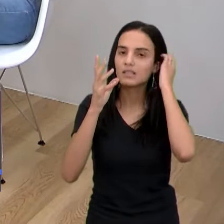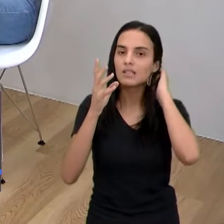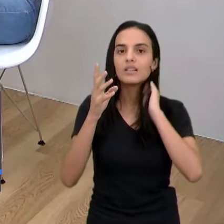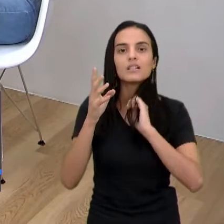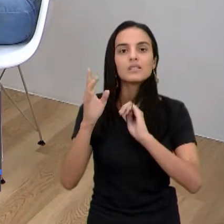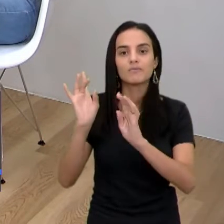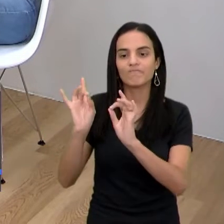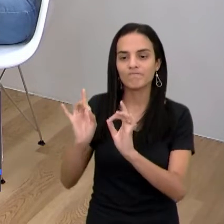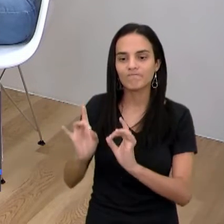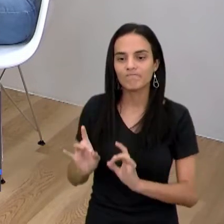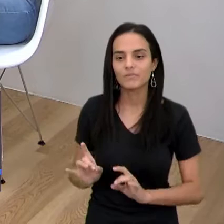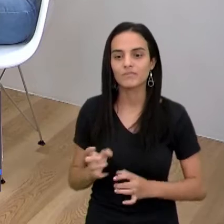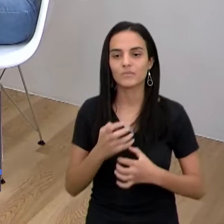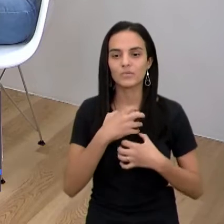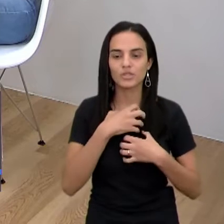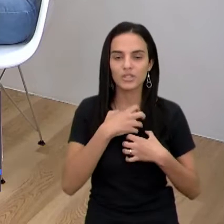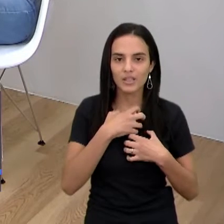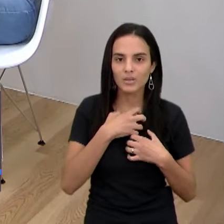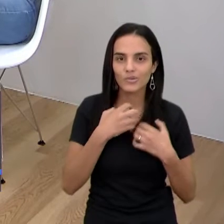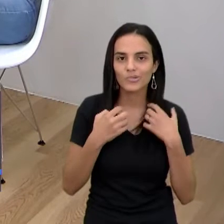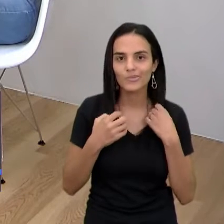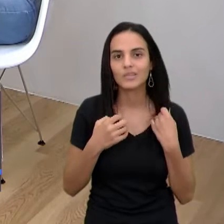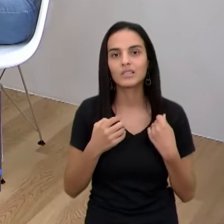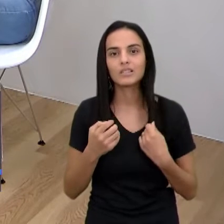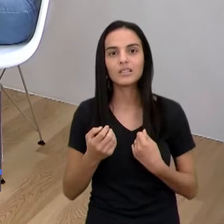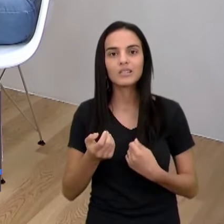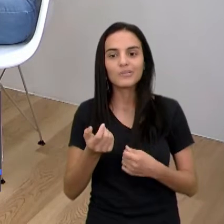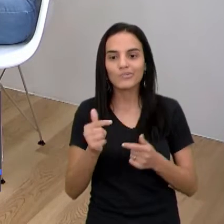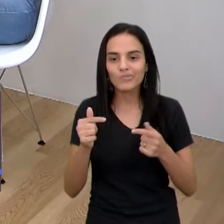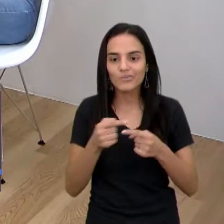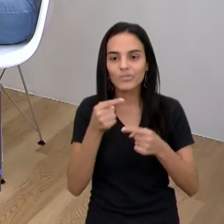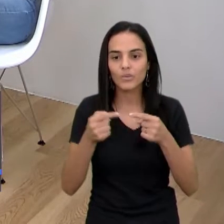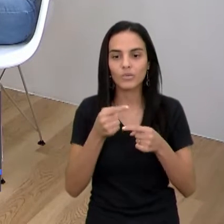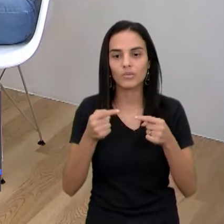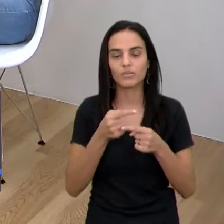estabelecendo um sotaque padrão, que não tem nada a ver com o sotaque